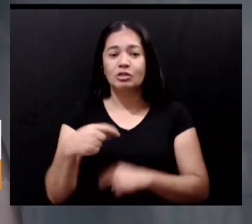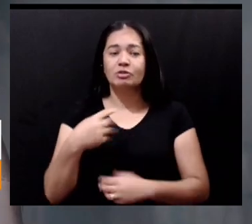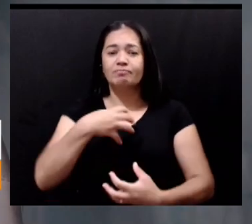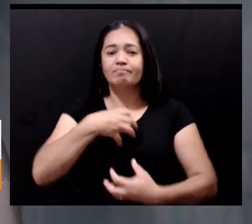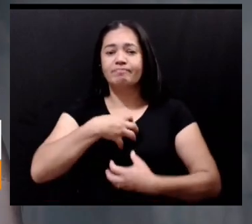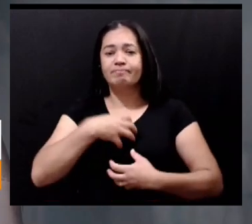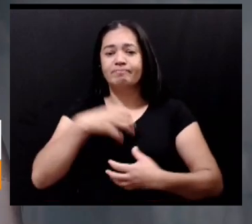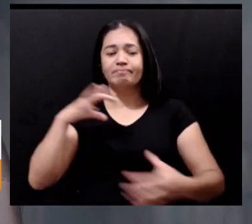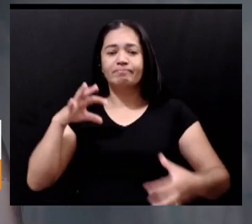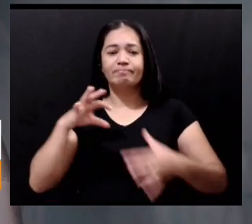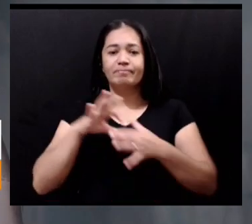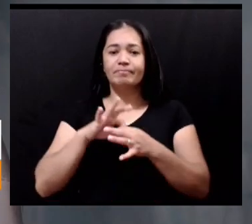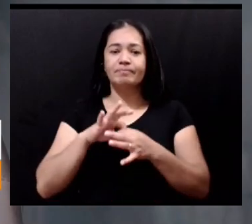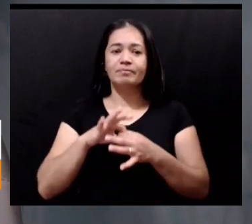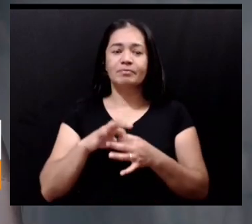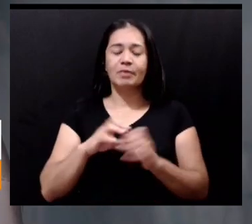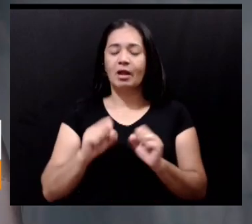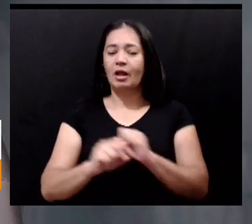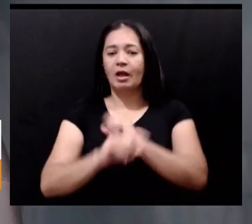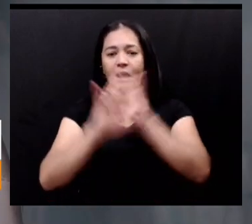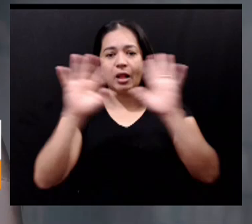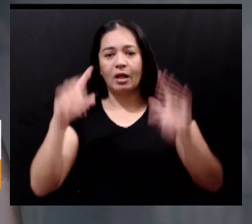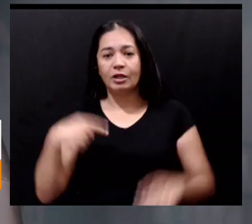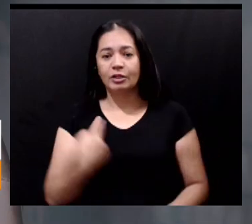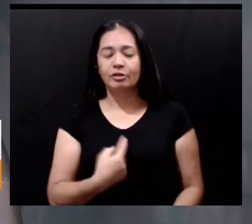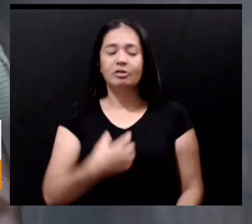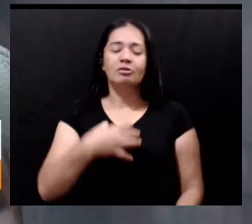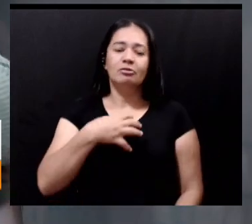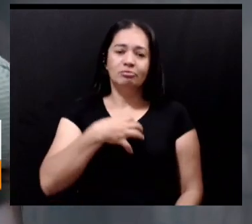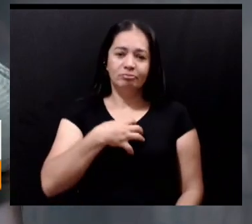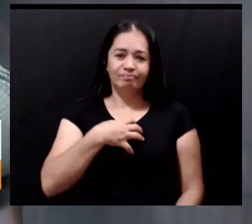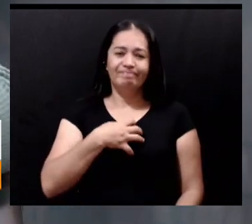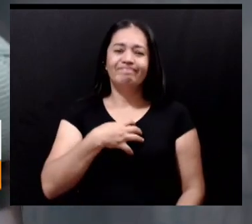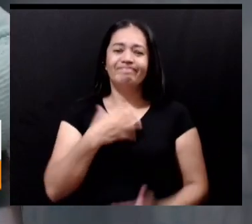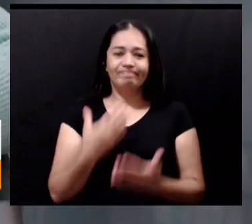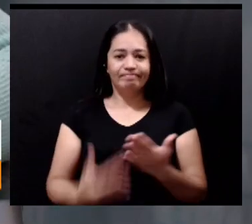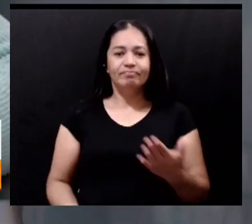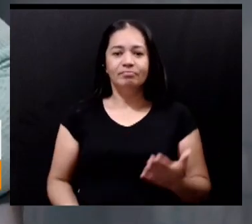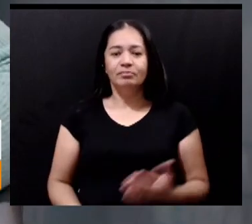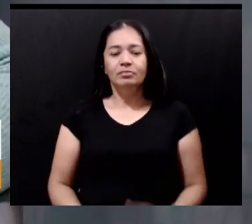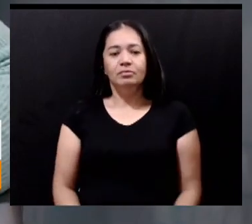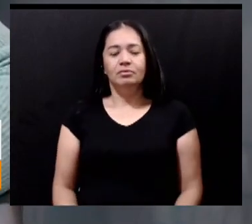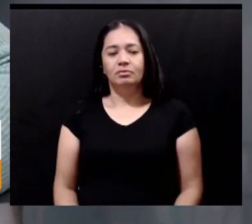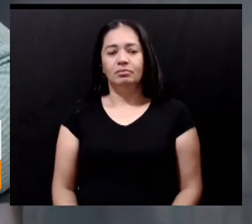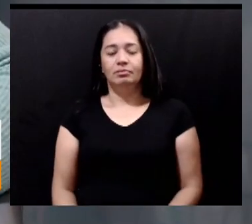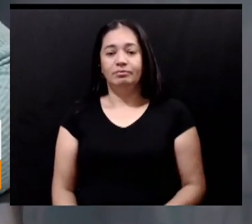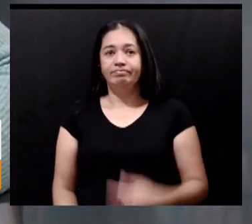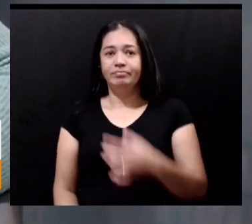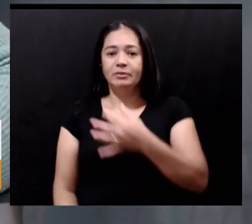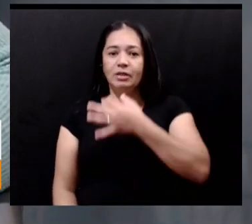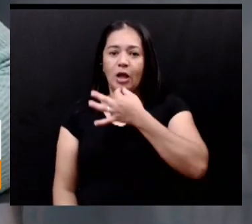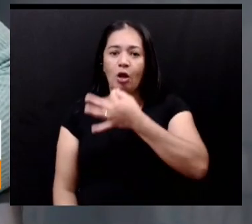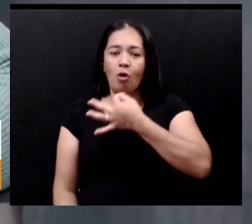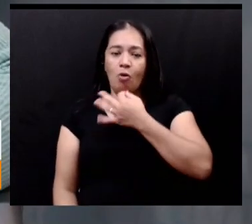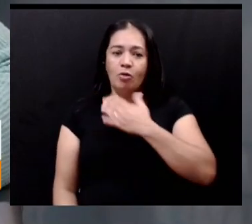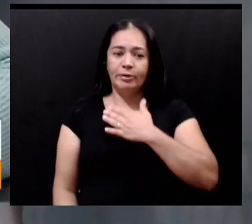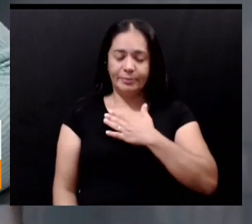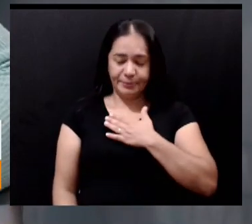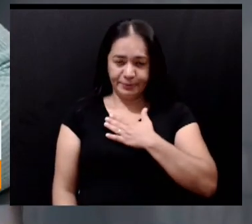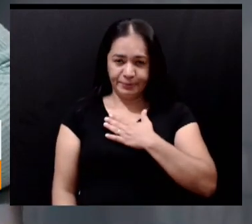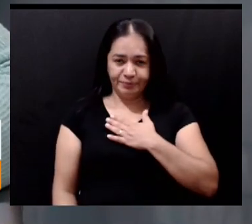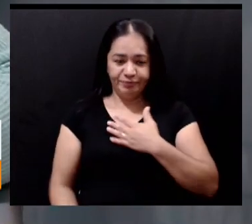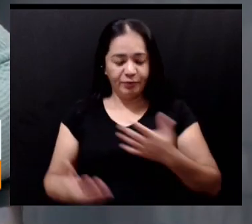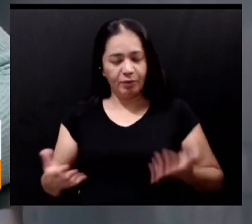então é claro que a gente vai sentir essas rupturas. Então, para mim, assim, acho que a primeira motivação do caderno,